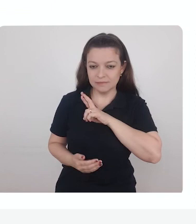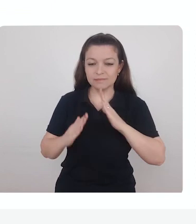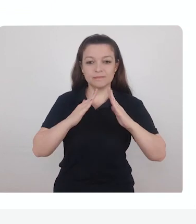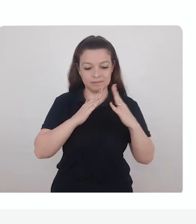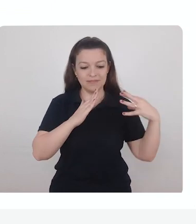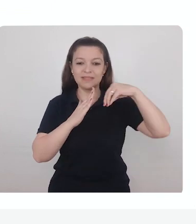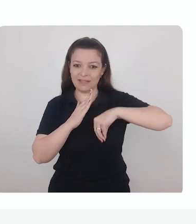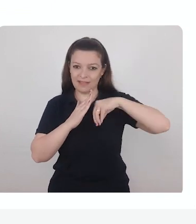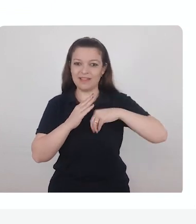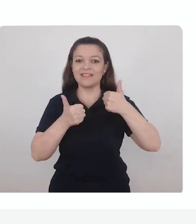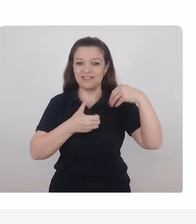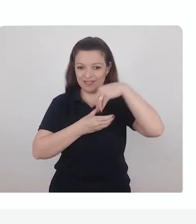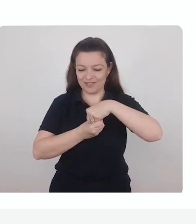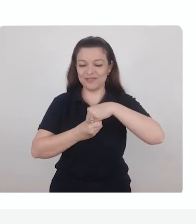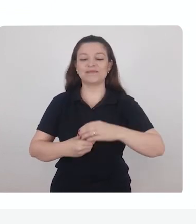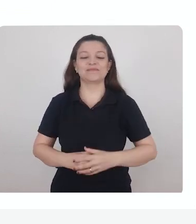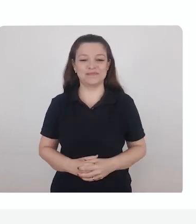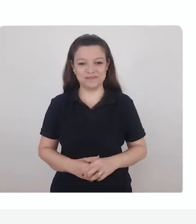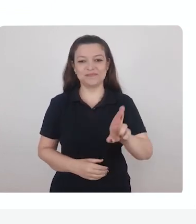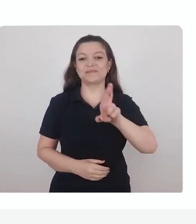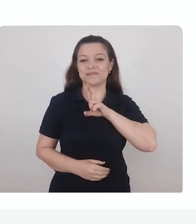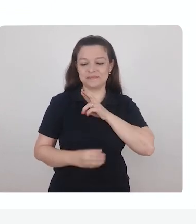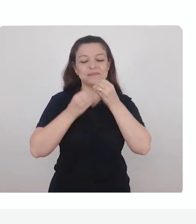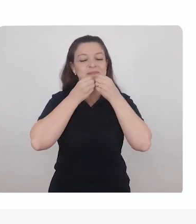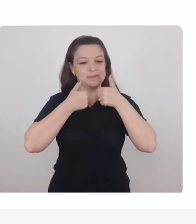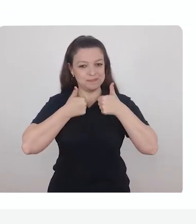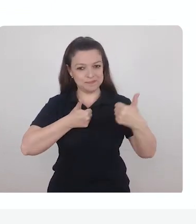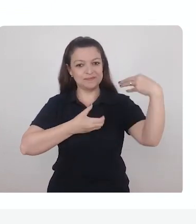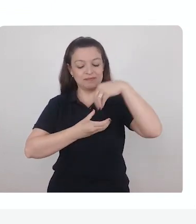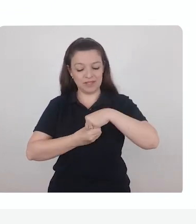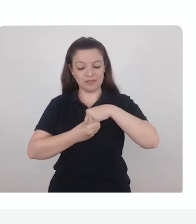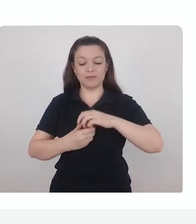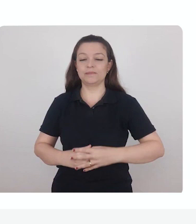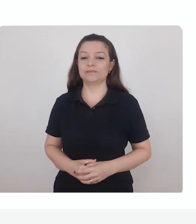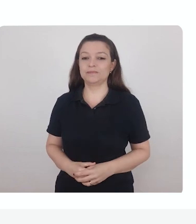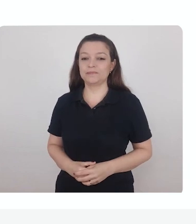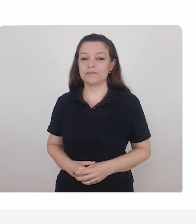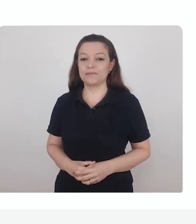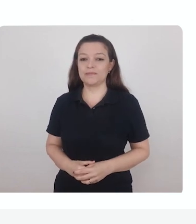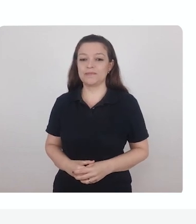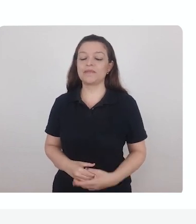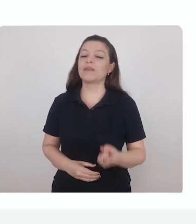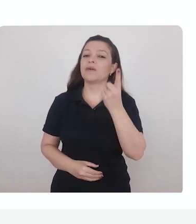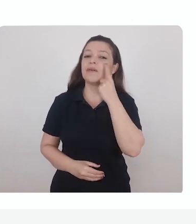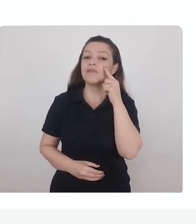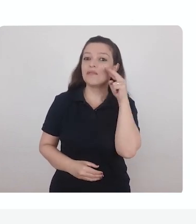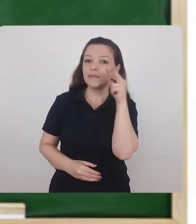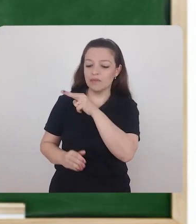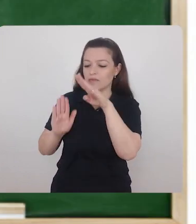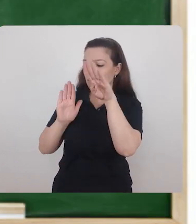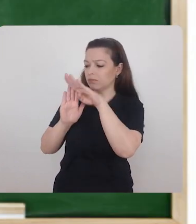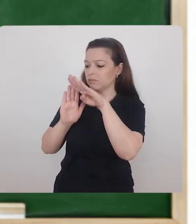Dentro! Dentro, muito bem! Agora vamos conferir a rotina da nossa aula de hoje? Vamos